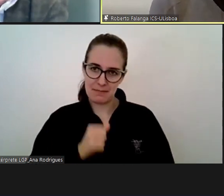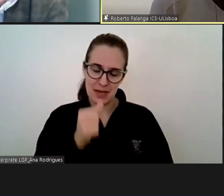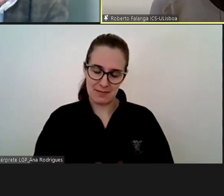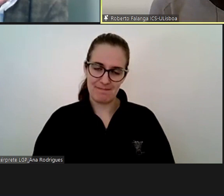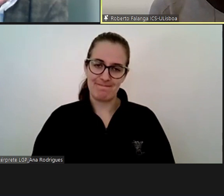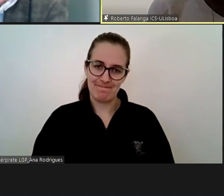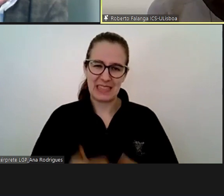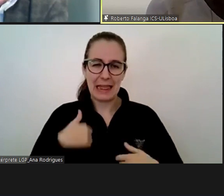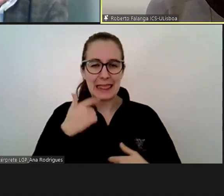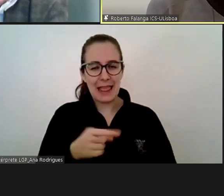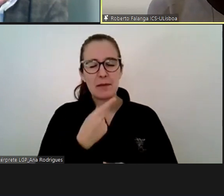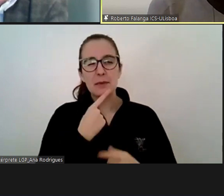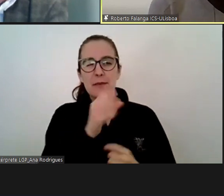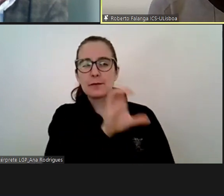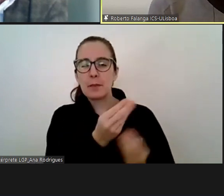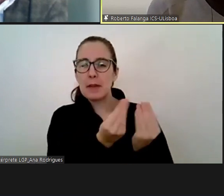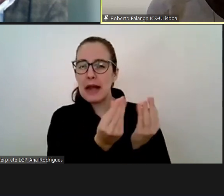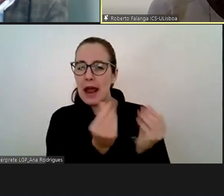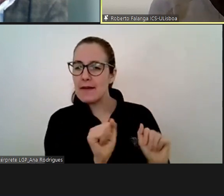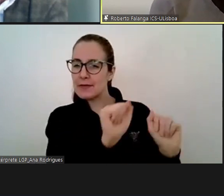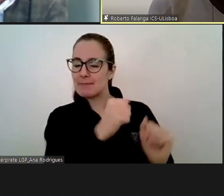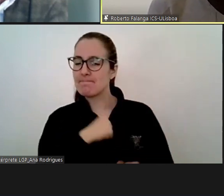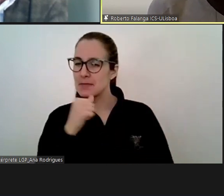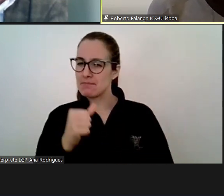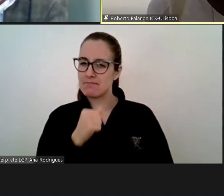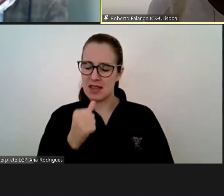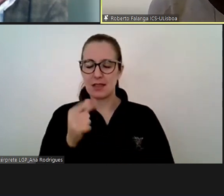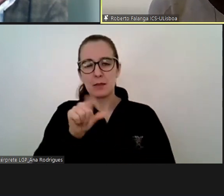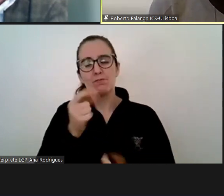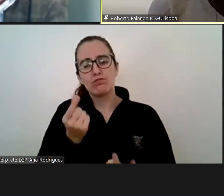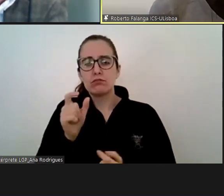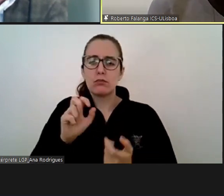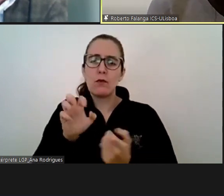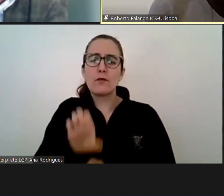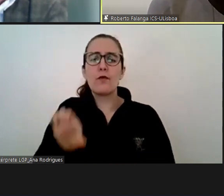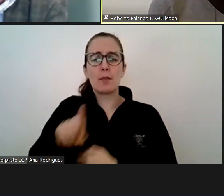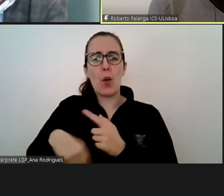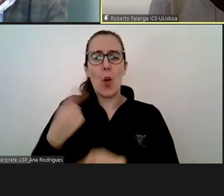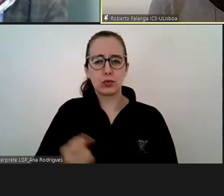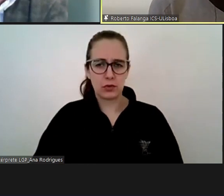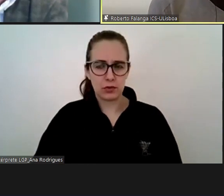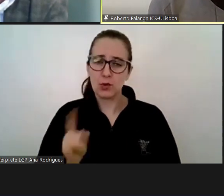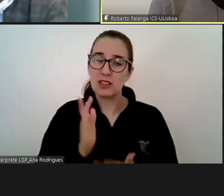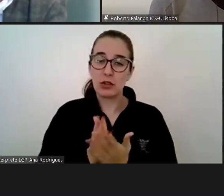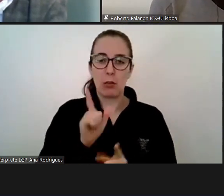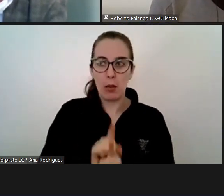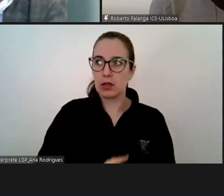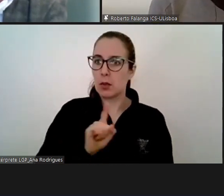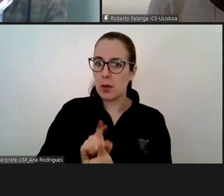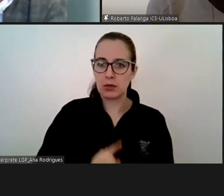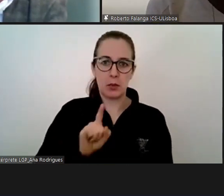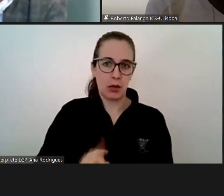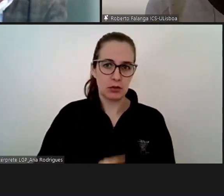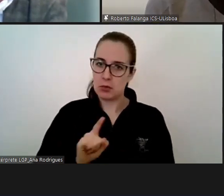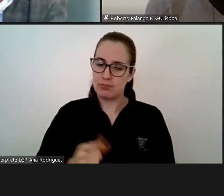decifrar esta nova linguagem e falar com os jovens noutros moldes, e não necessariamente reproduzindo sempre a mesma. Ou seja,